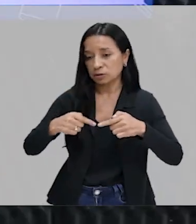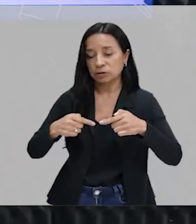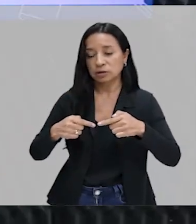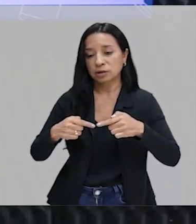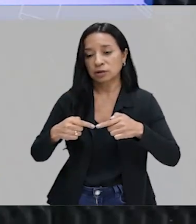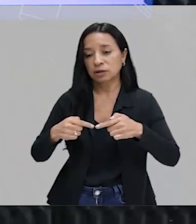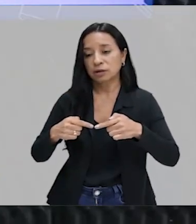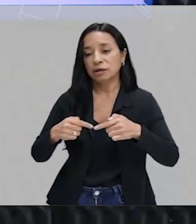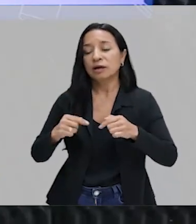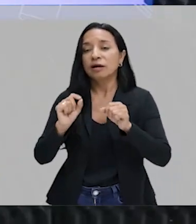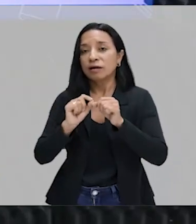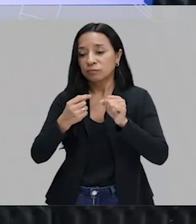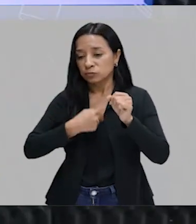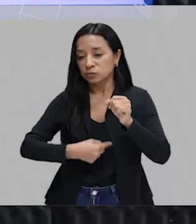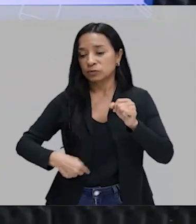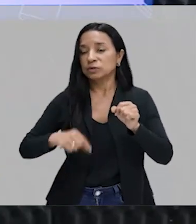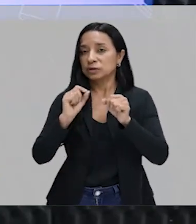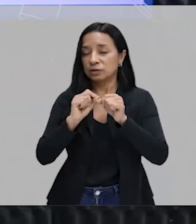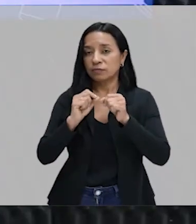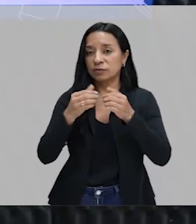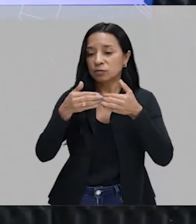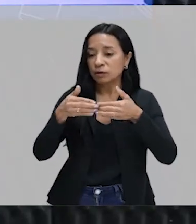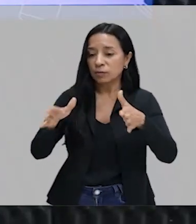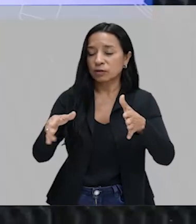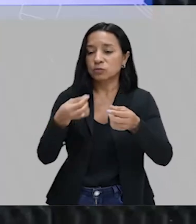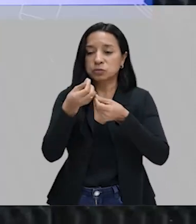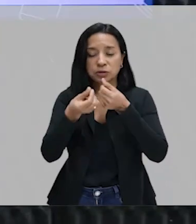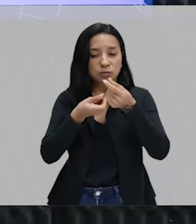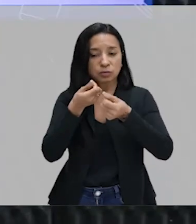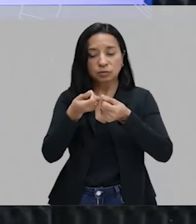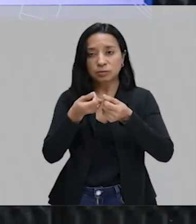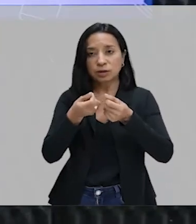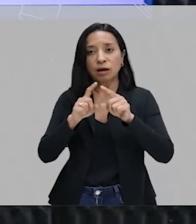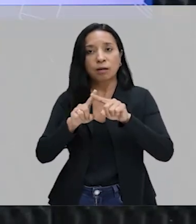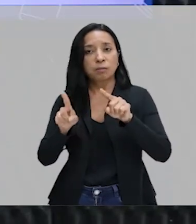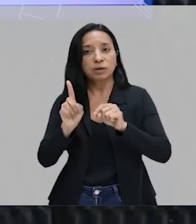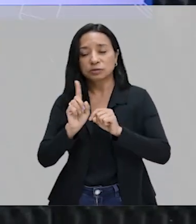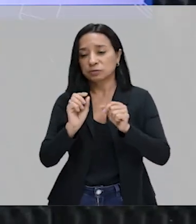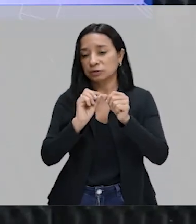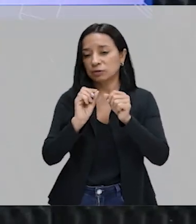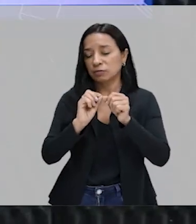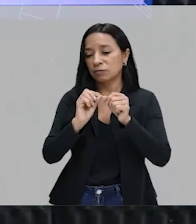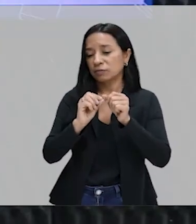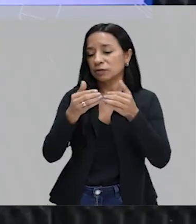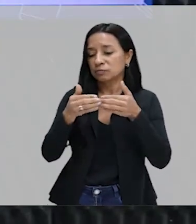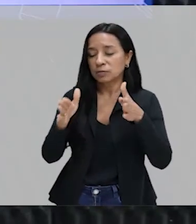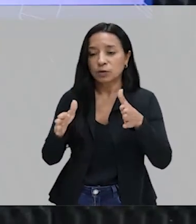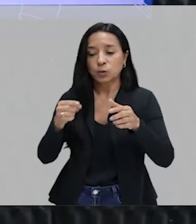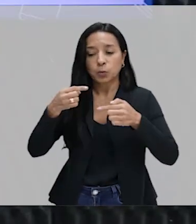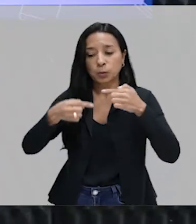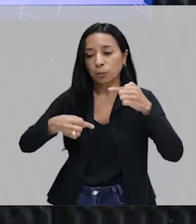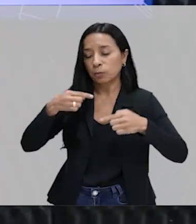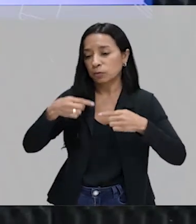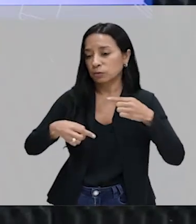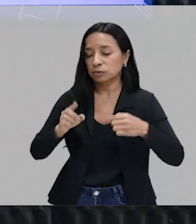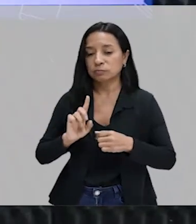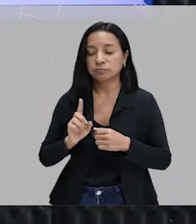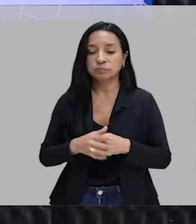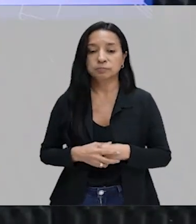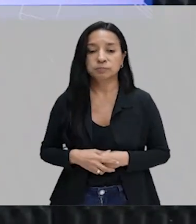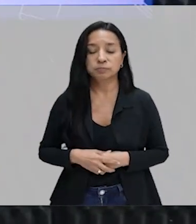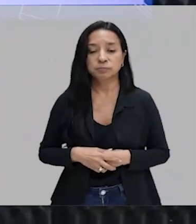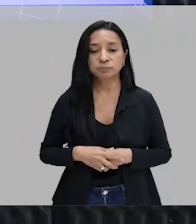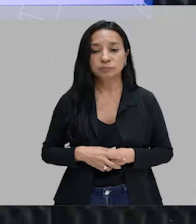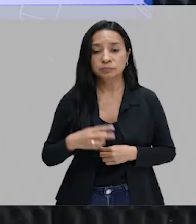abertura econômica, mas ela não faz uma abertura política. Ok? Então, resposta à letra E.